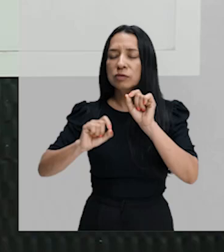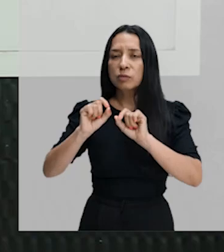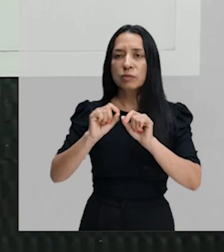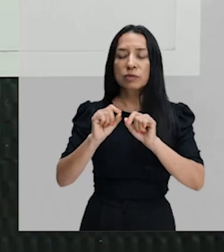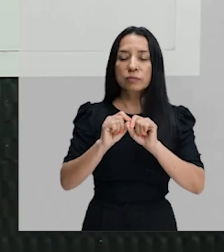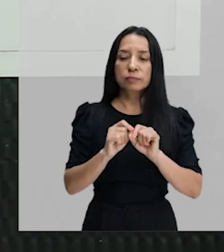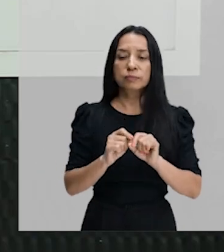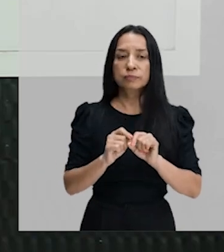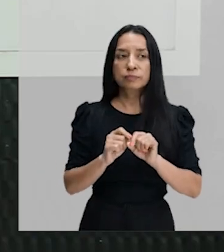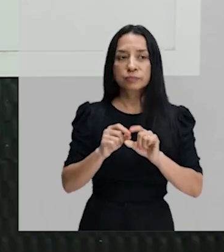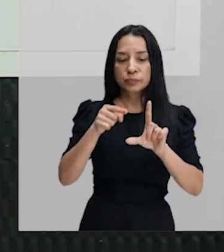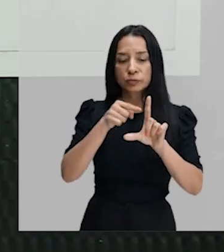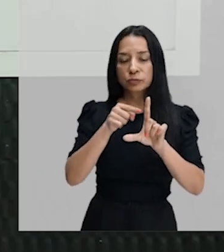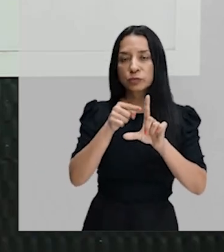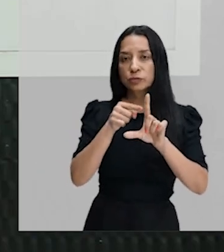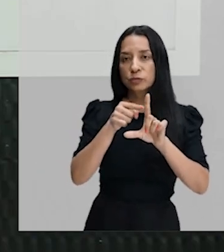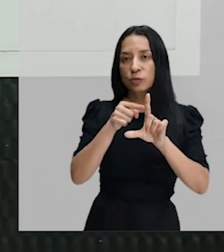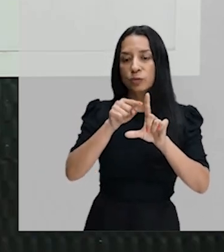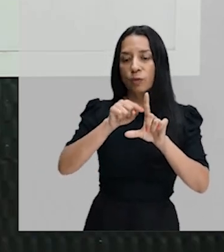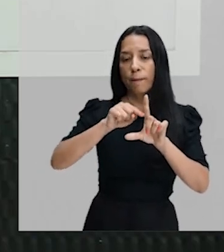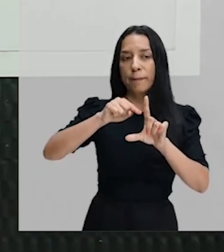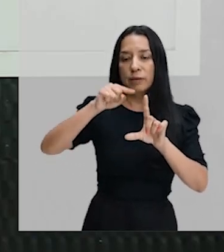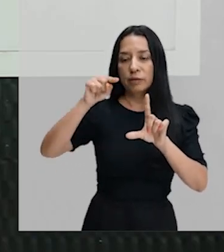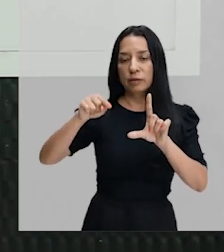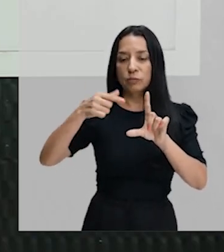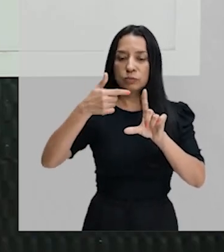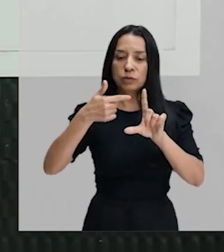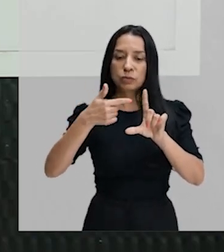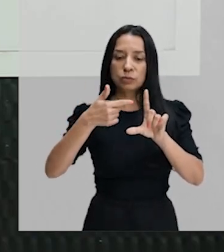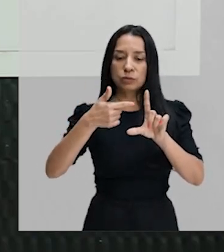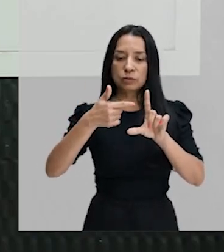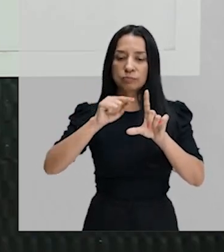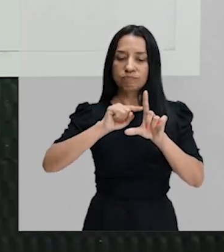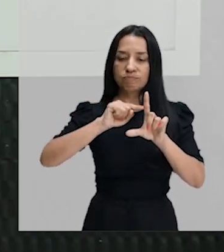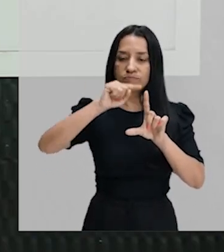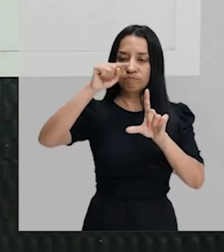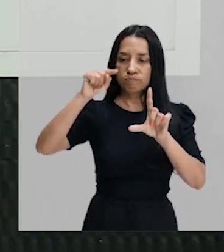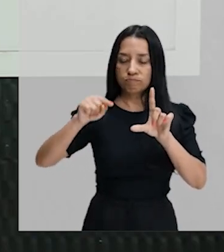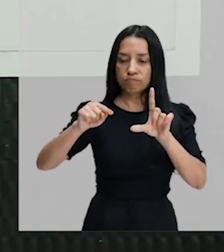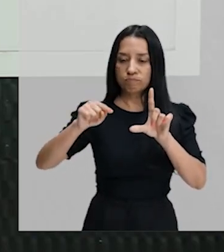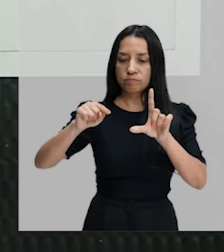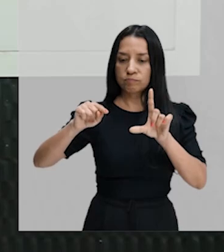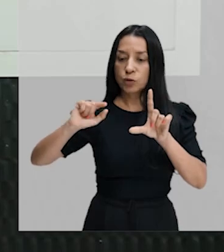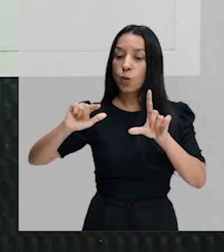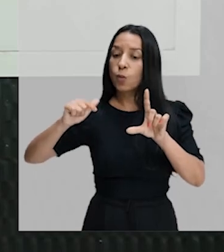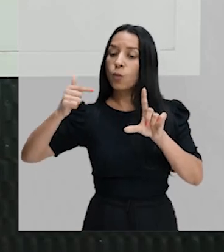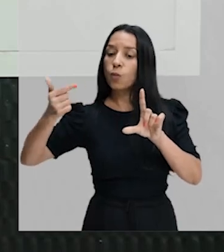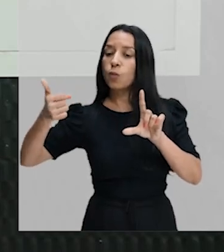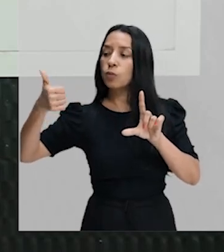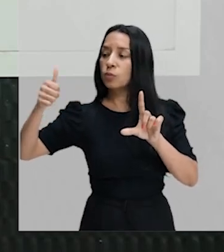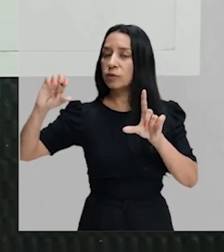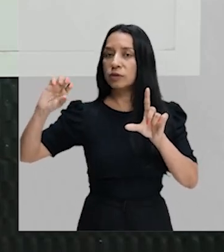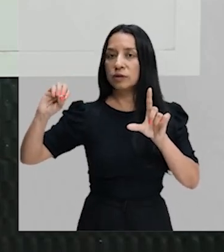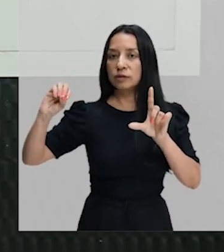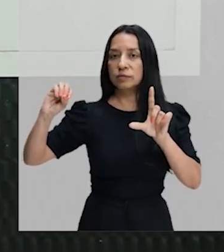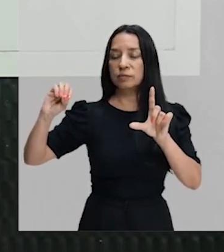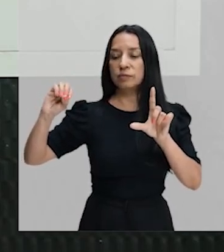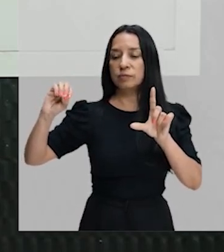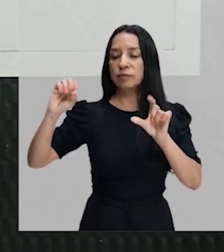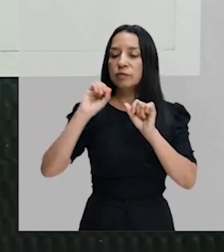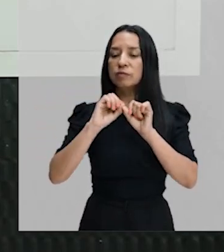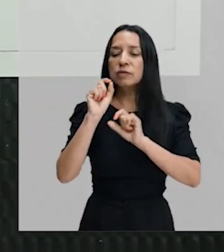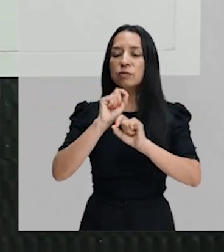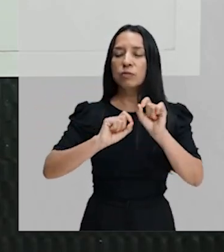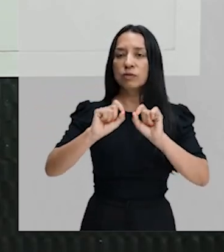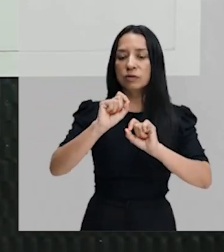né o ponto que nós estamos falando aqui mais alto da Cristo é dois e o próximo ponto mais alto é 10 então eu vou ter